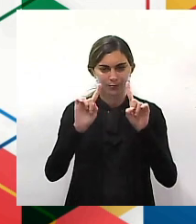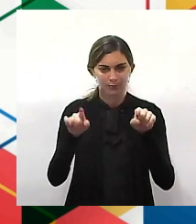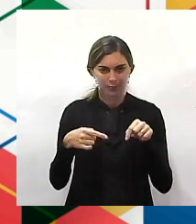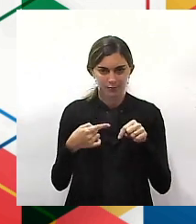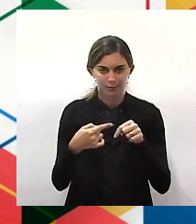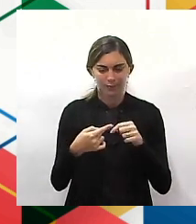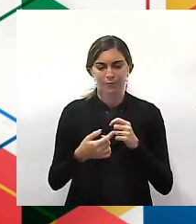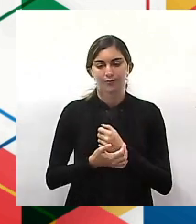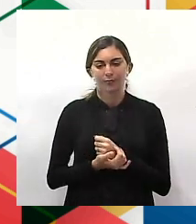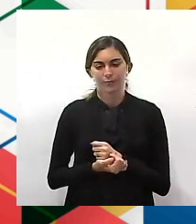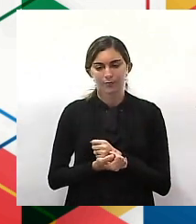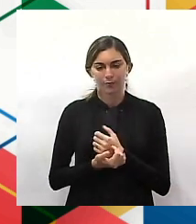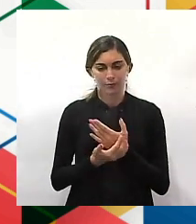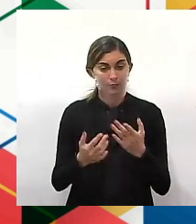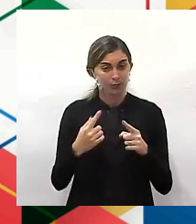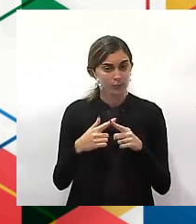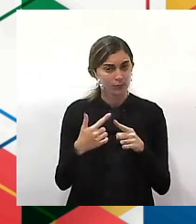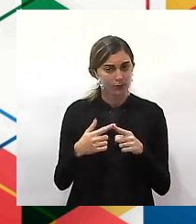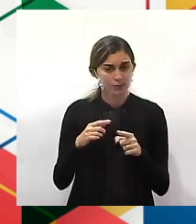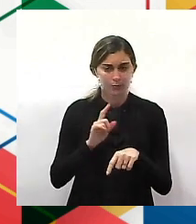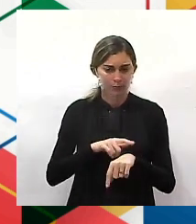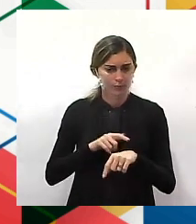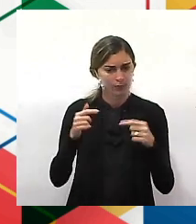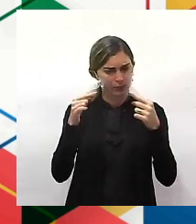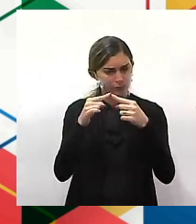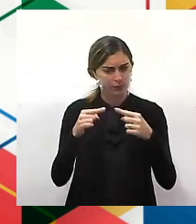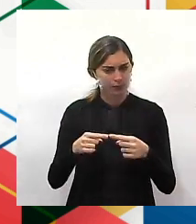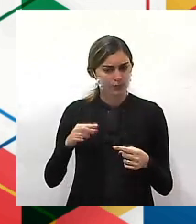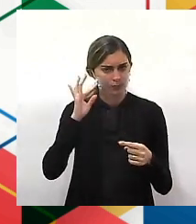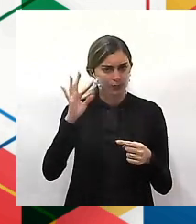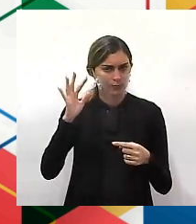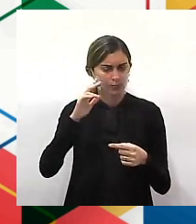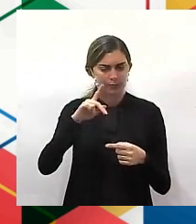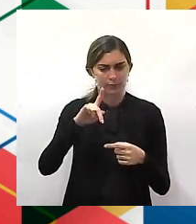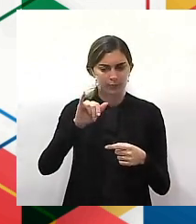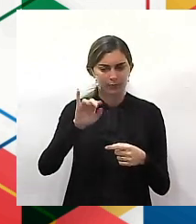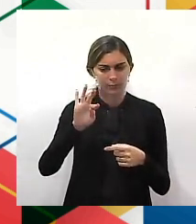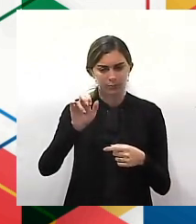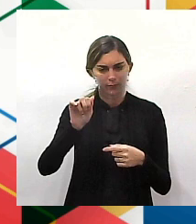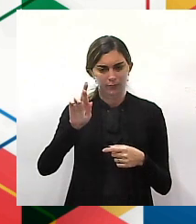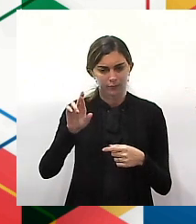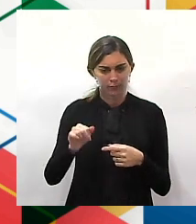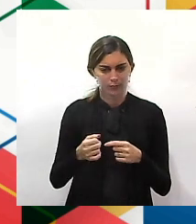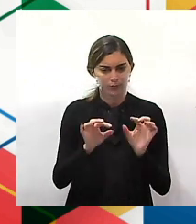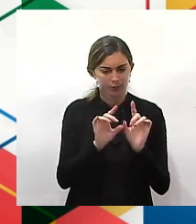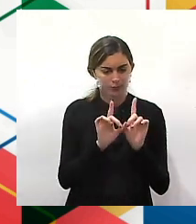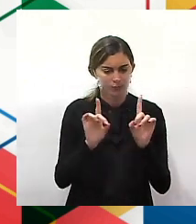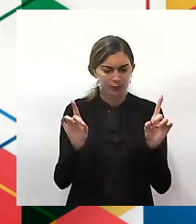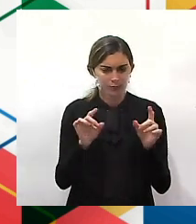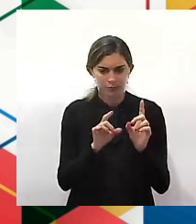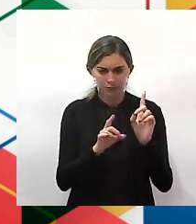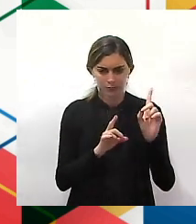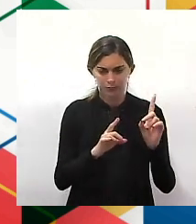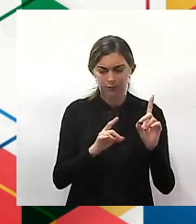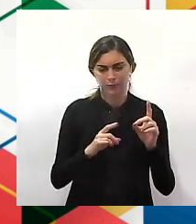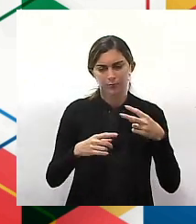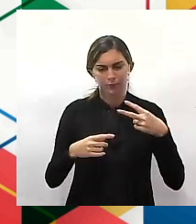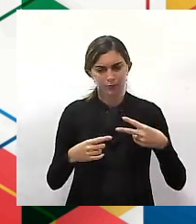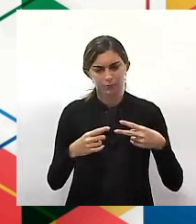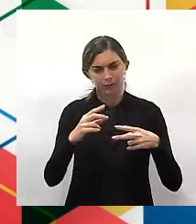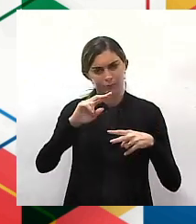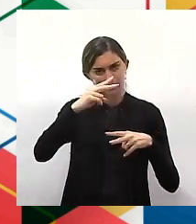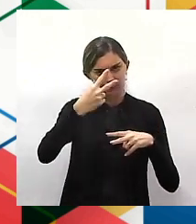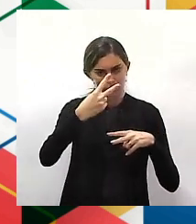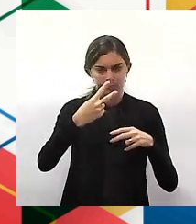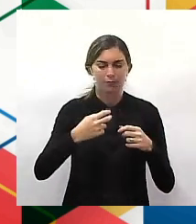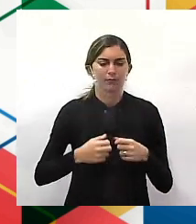entre parênteses, porque na hora de aplicar o teorema de Pitágoras, vai ficar da seguinte forma: a distância entre os dois pontos ao quadrado,